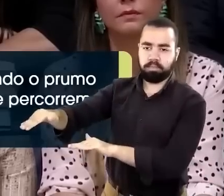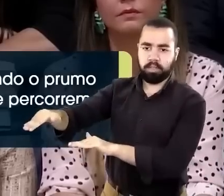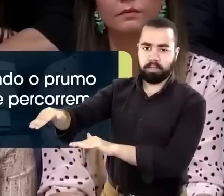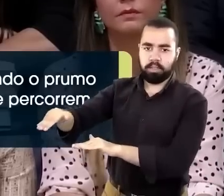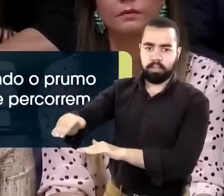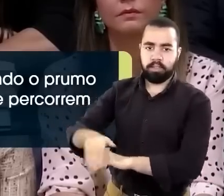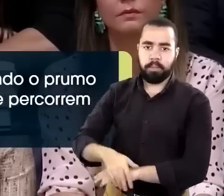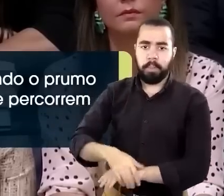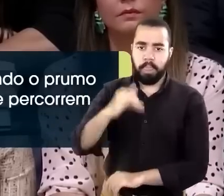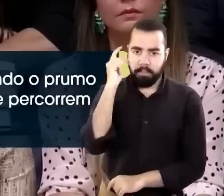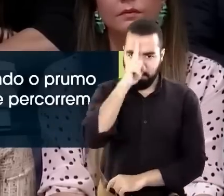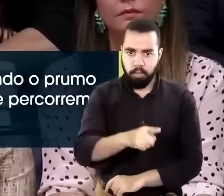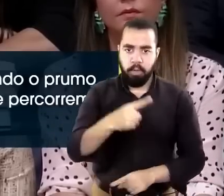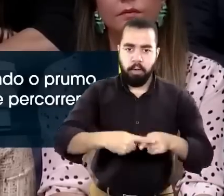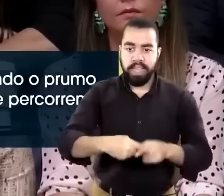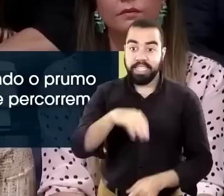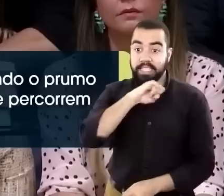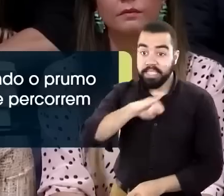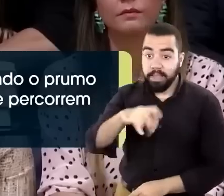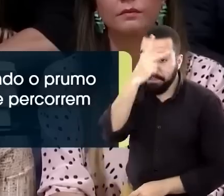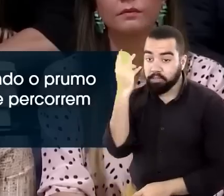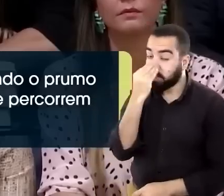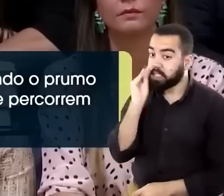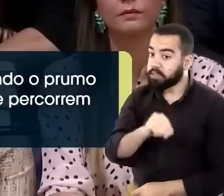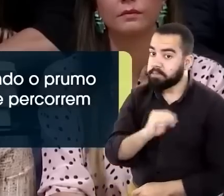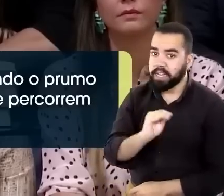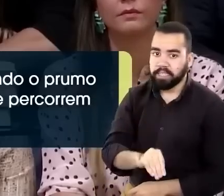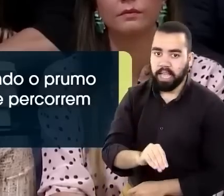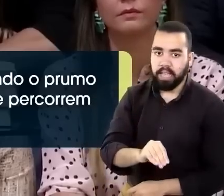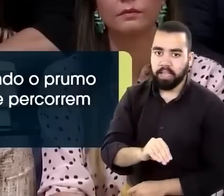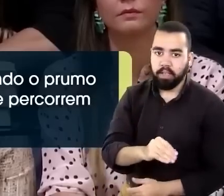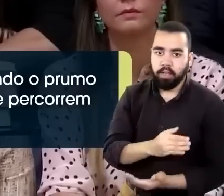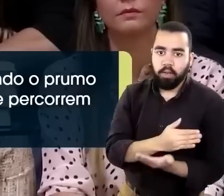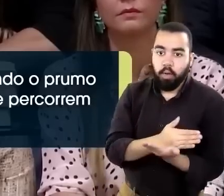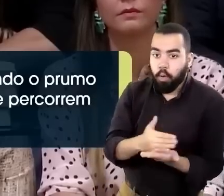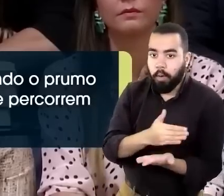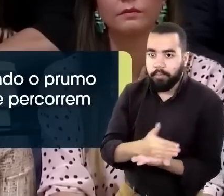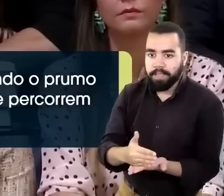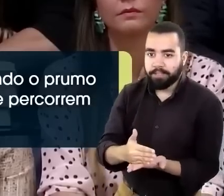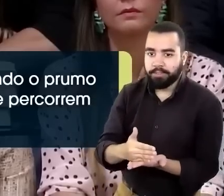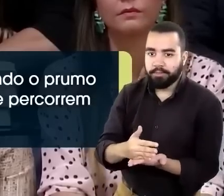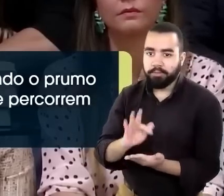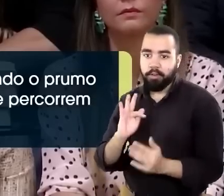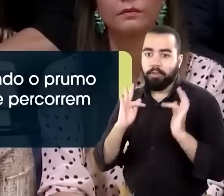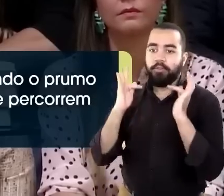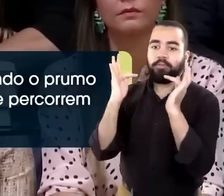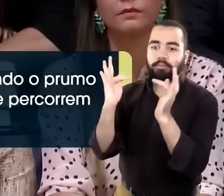outros. Pois quem despreza o dia dos pequenos começos, esse